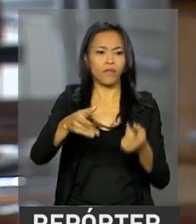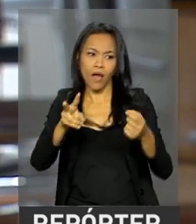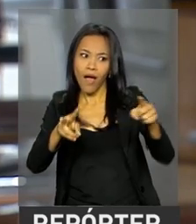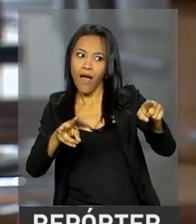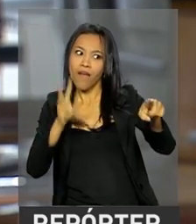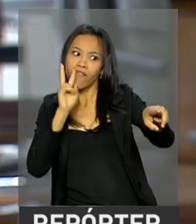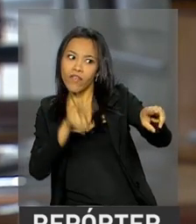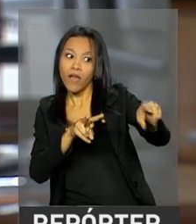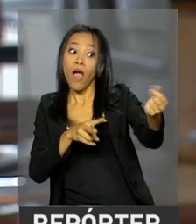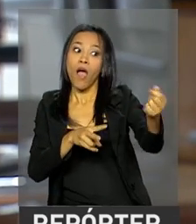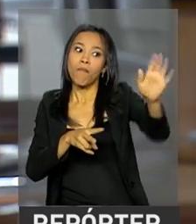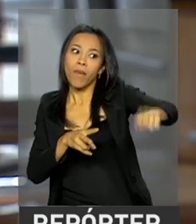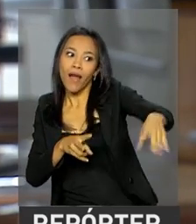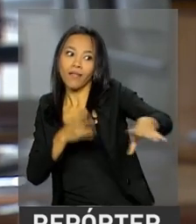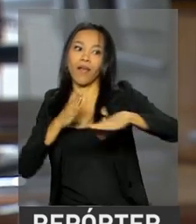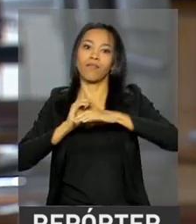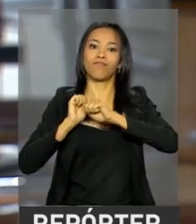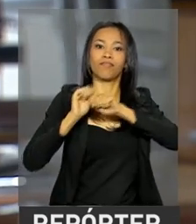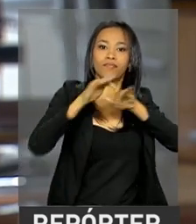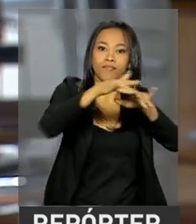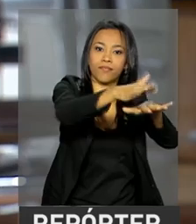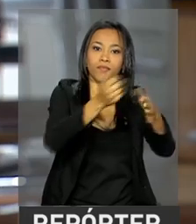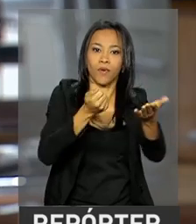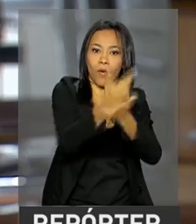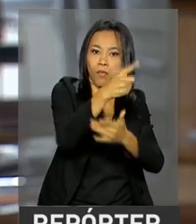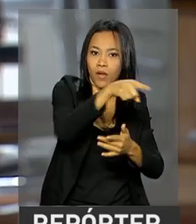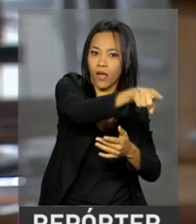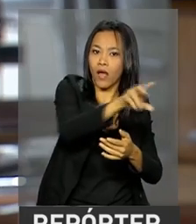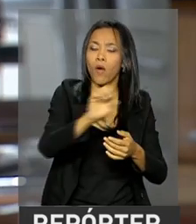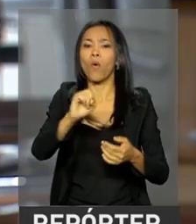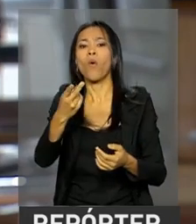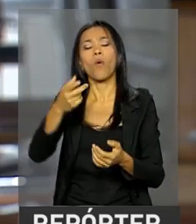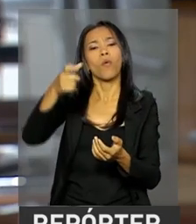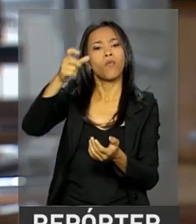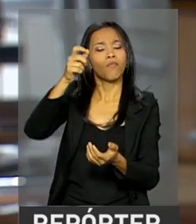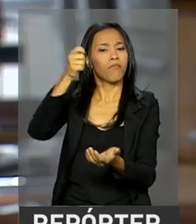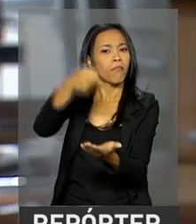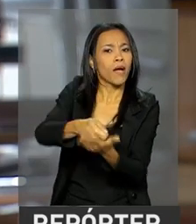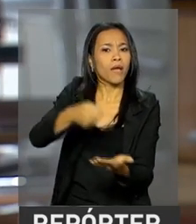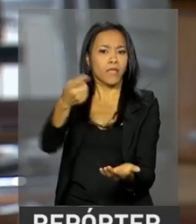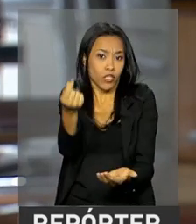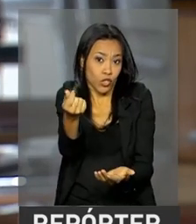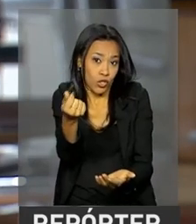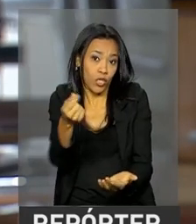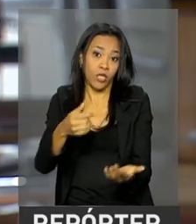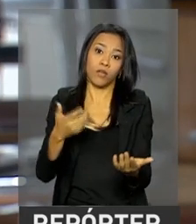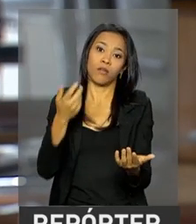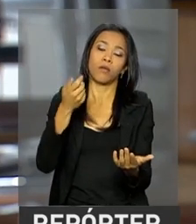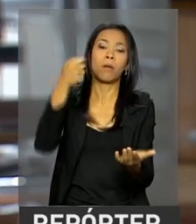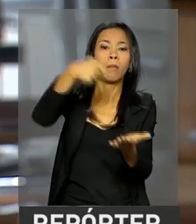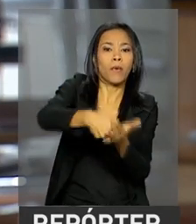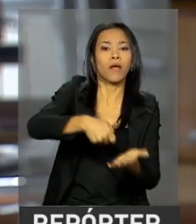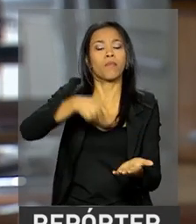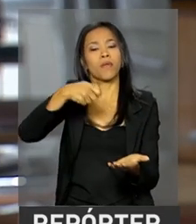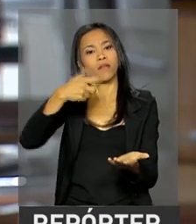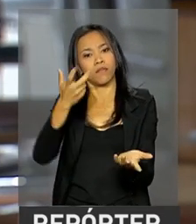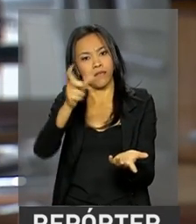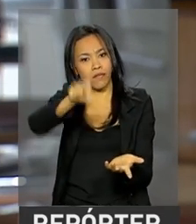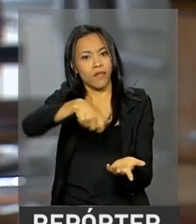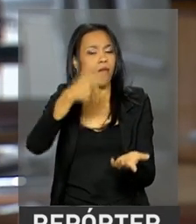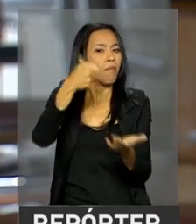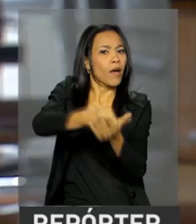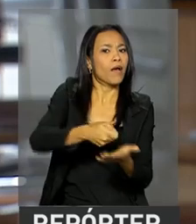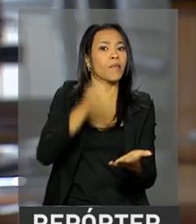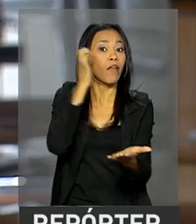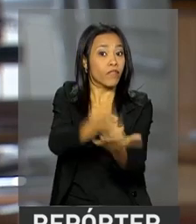de pagamento de desconto para o pagamento à vista ou pagamento em dinheiro, por exemplo, que é bastante comum, a gente sabe,